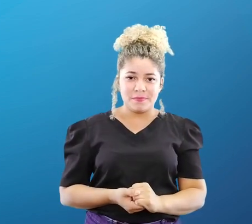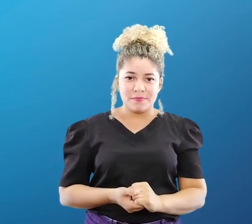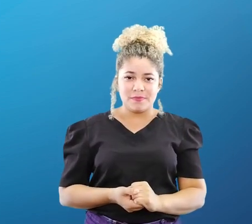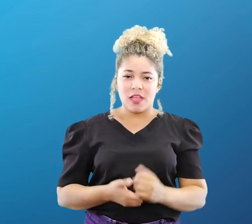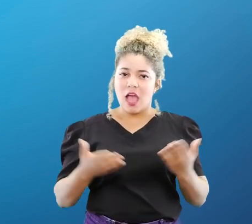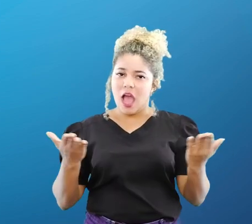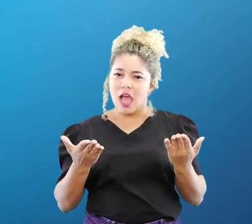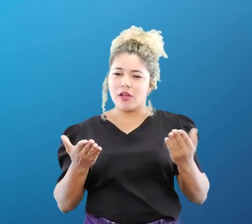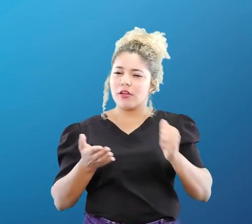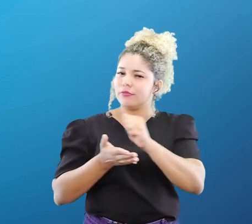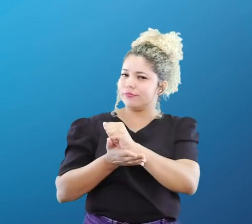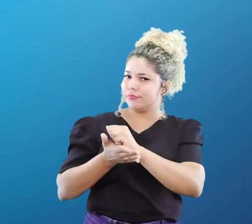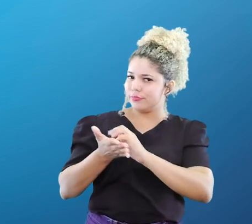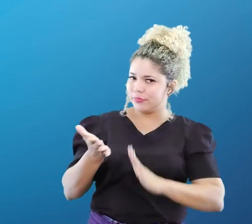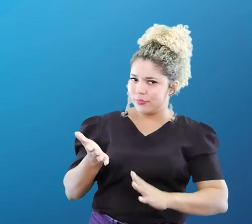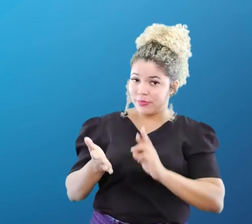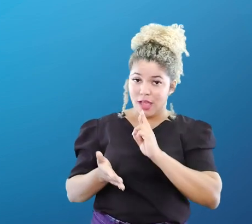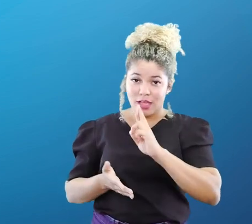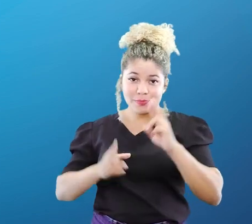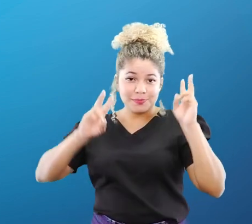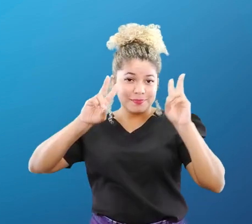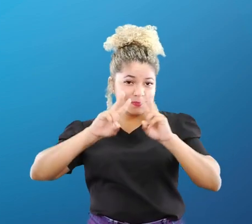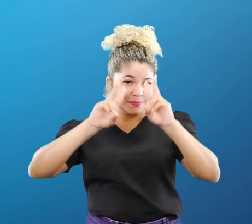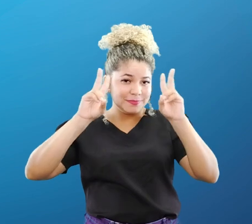Agora nós vamos realizar exercícios sobre o tema.